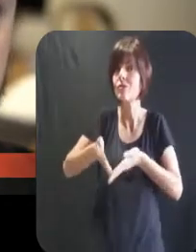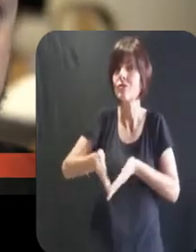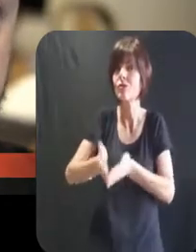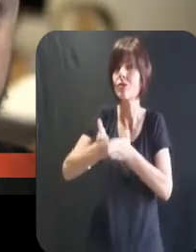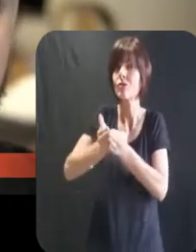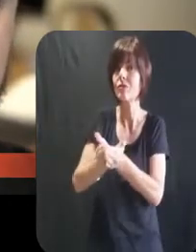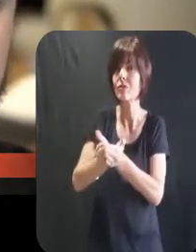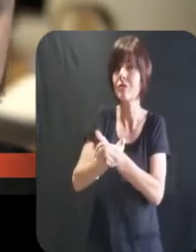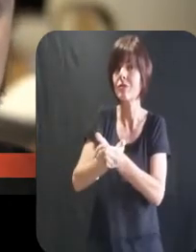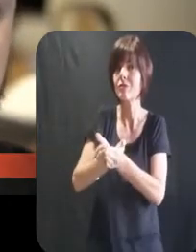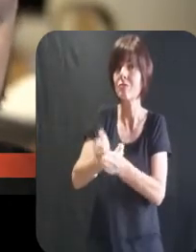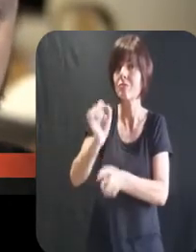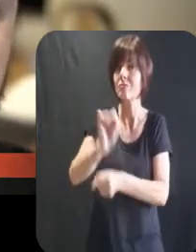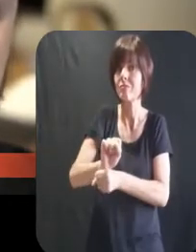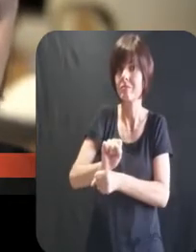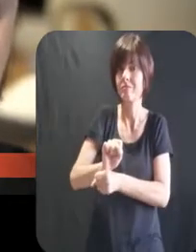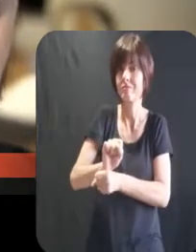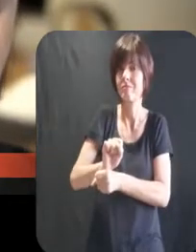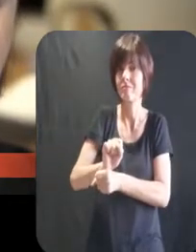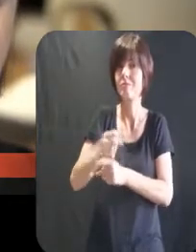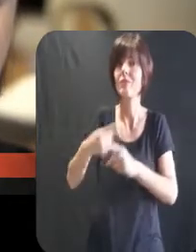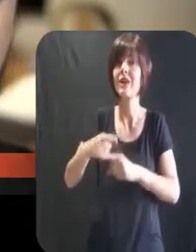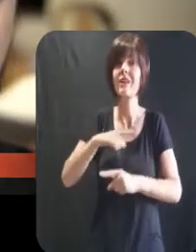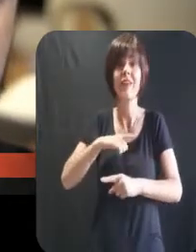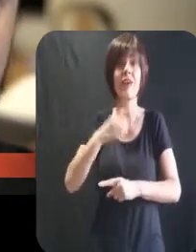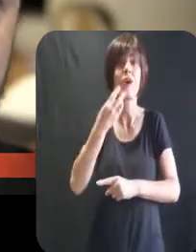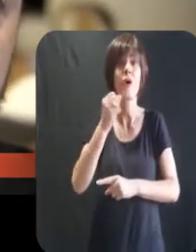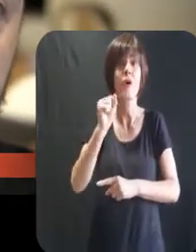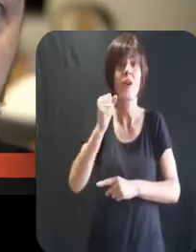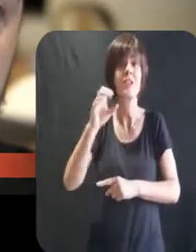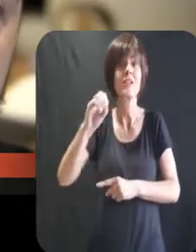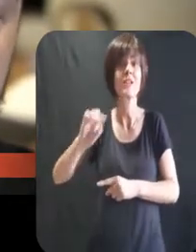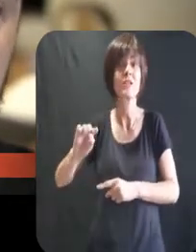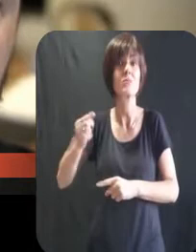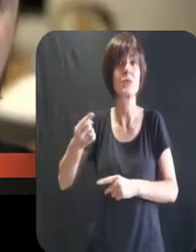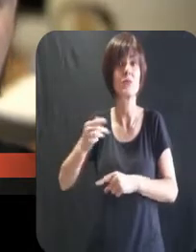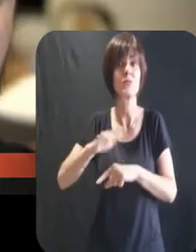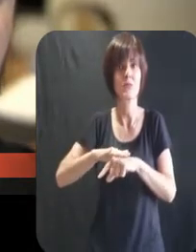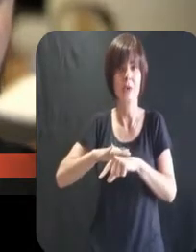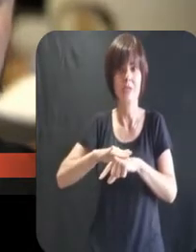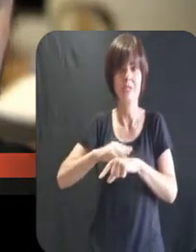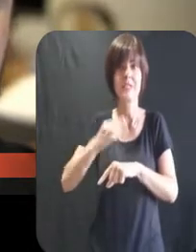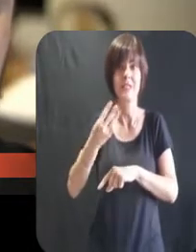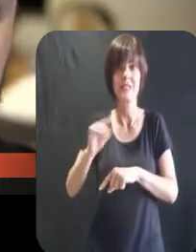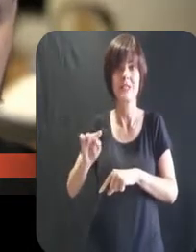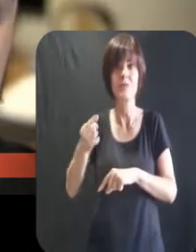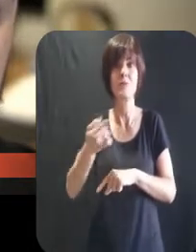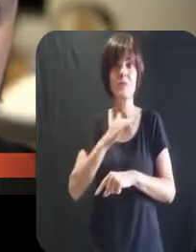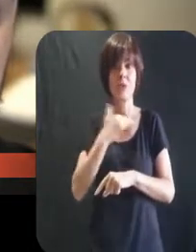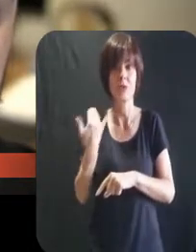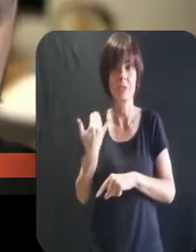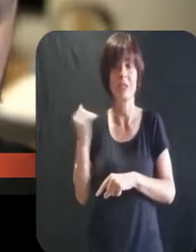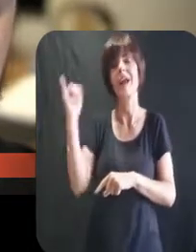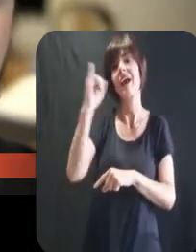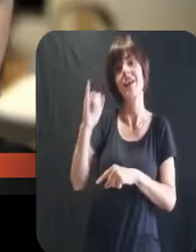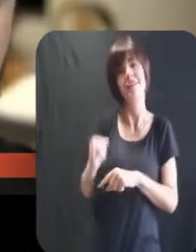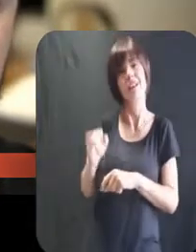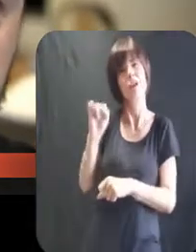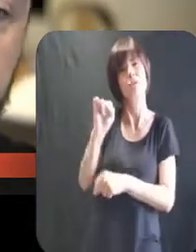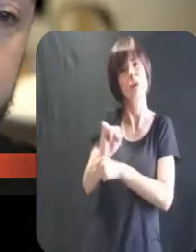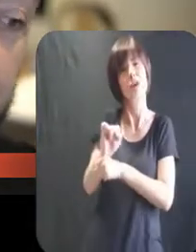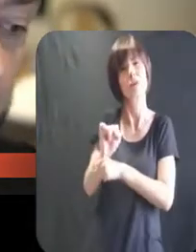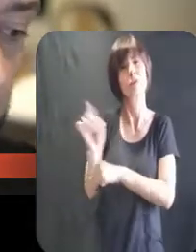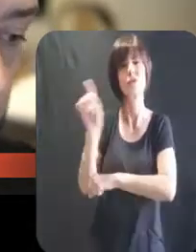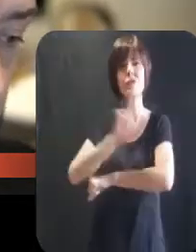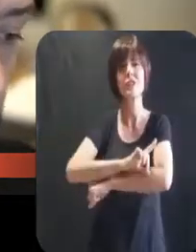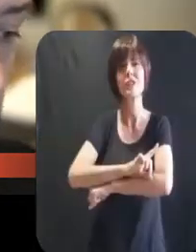de estacionar, eles ainda registram alguns casos, com 80 mil casos e 3 mil mortes. A Itália